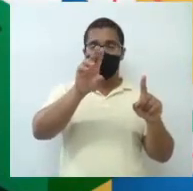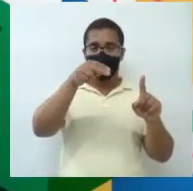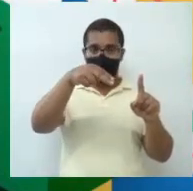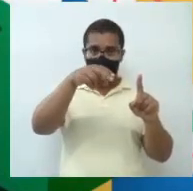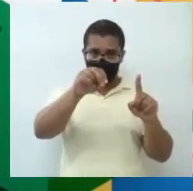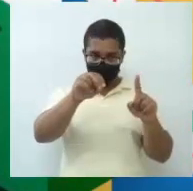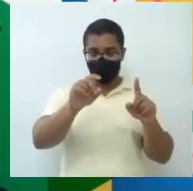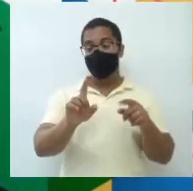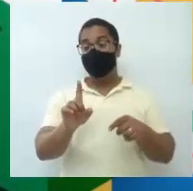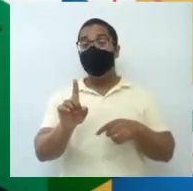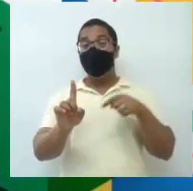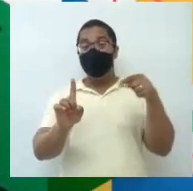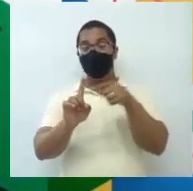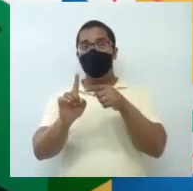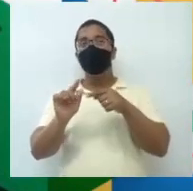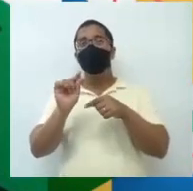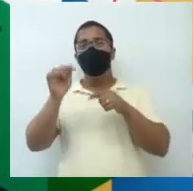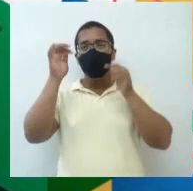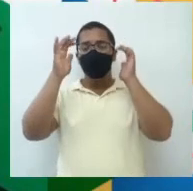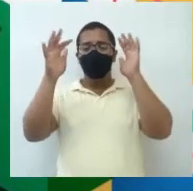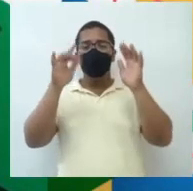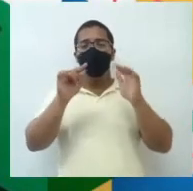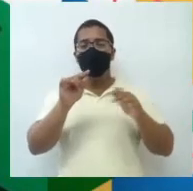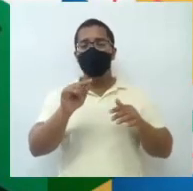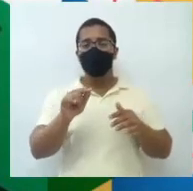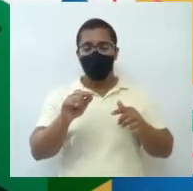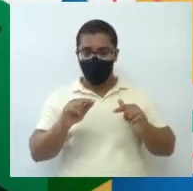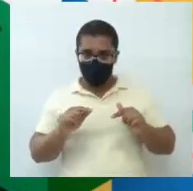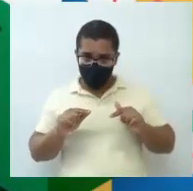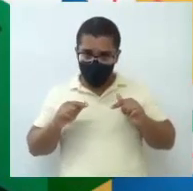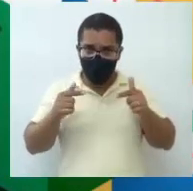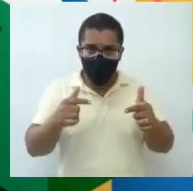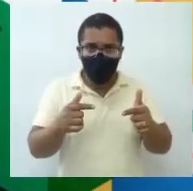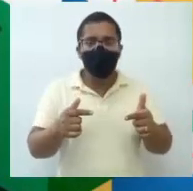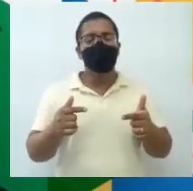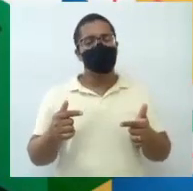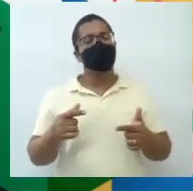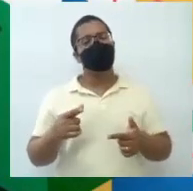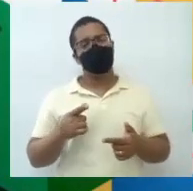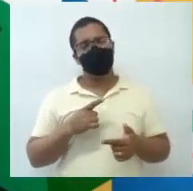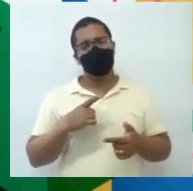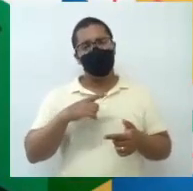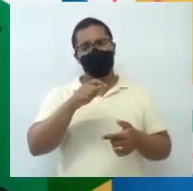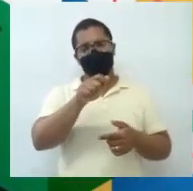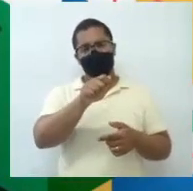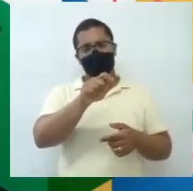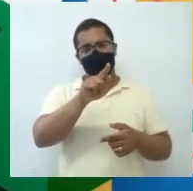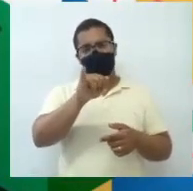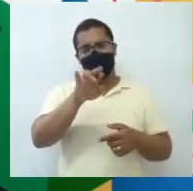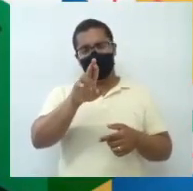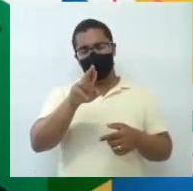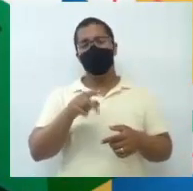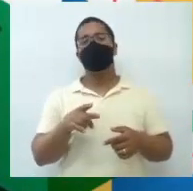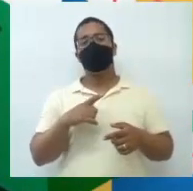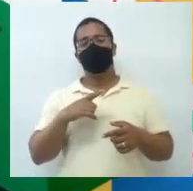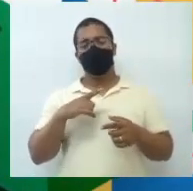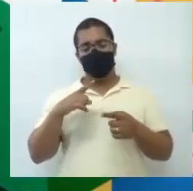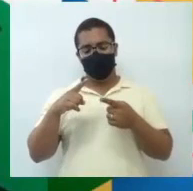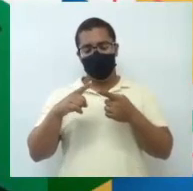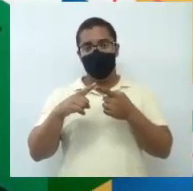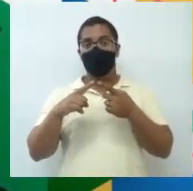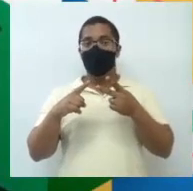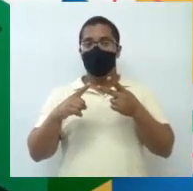desenvolveu a sua teoria chamada Biaggi duas teorias a partir desses desses seus